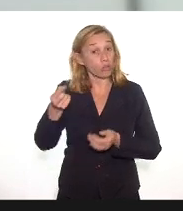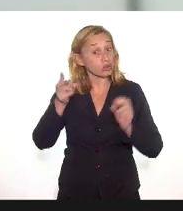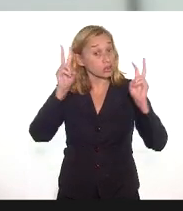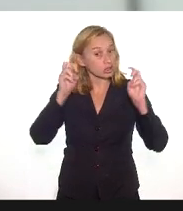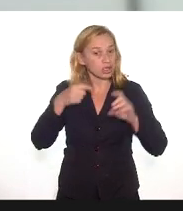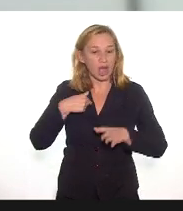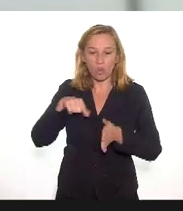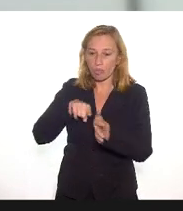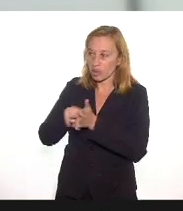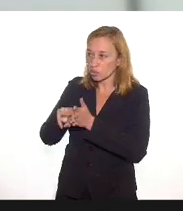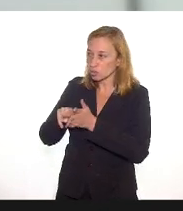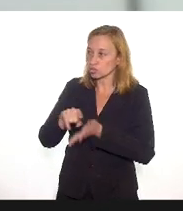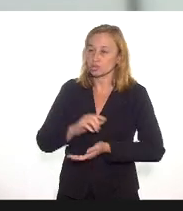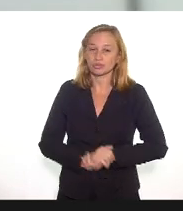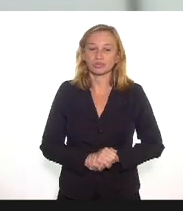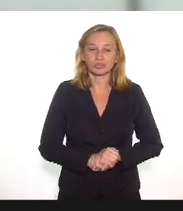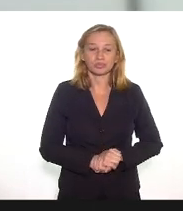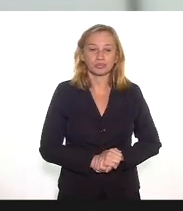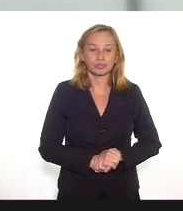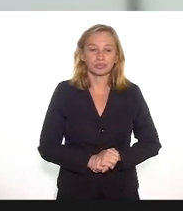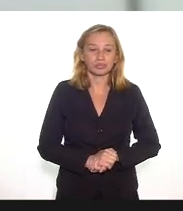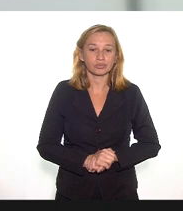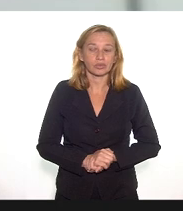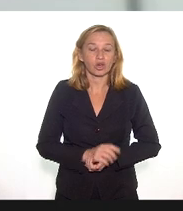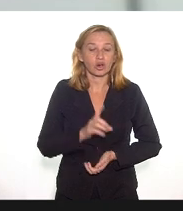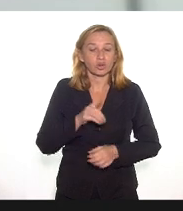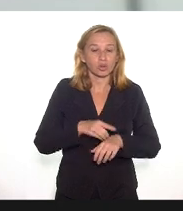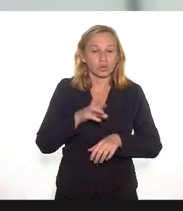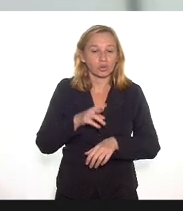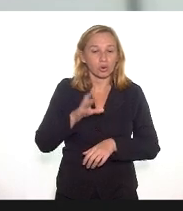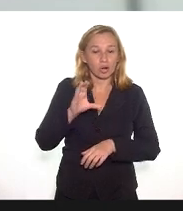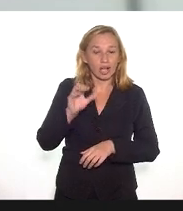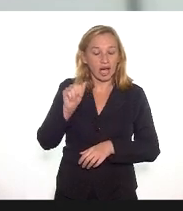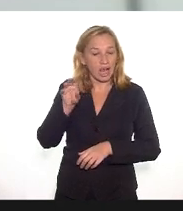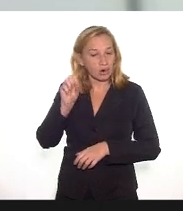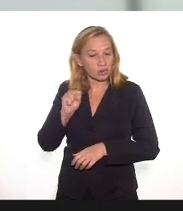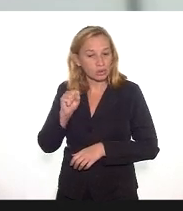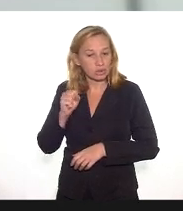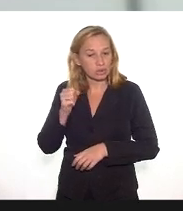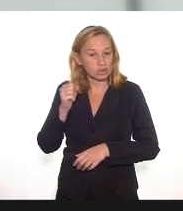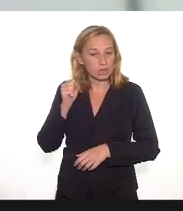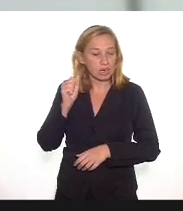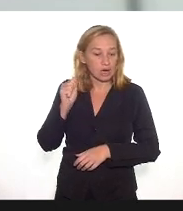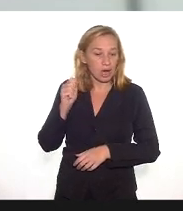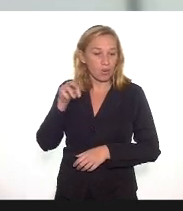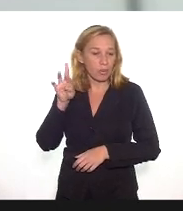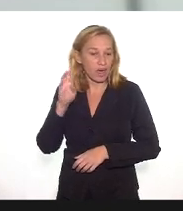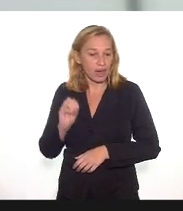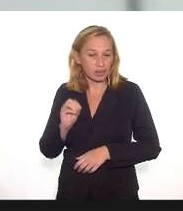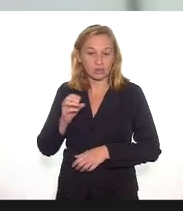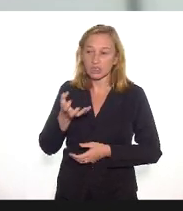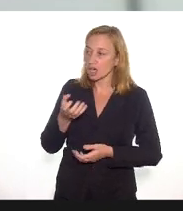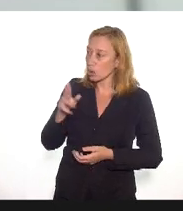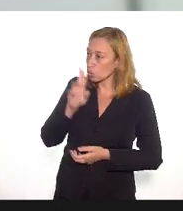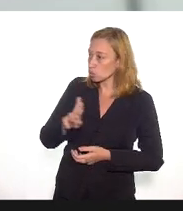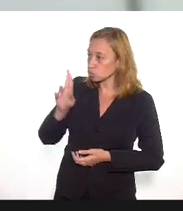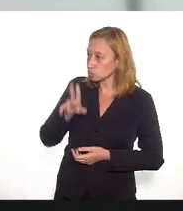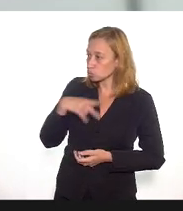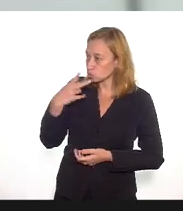Eu pergunto ao doutor Carlos Alberto Lopes, se quer fazer uso da palavra, que